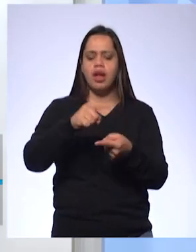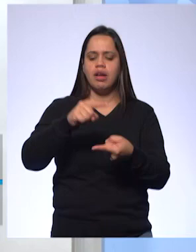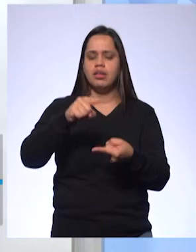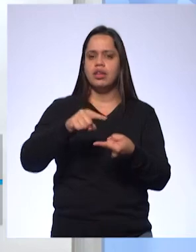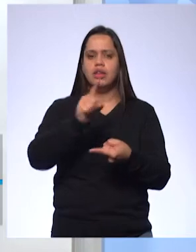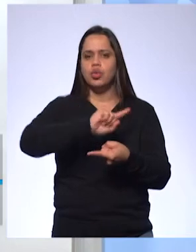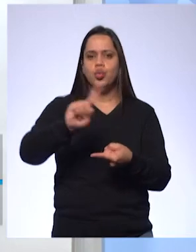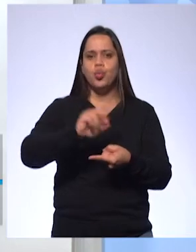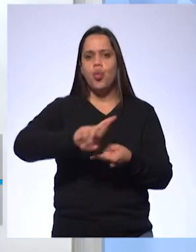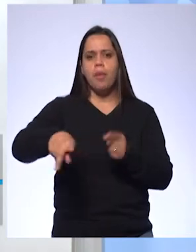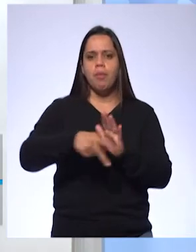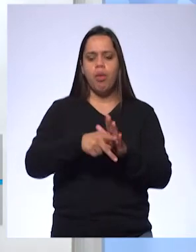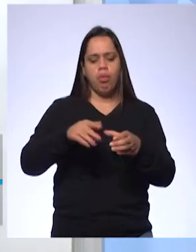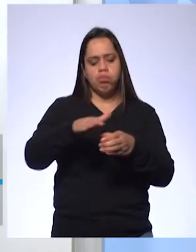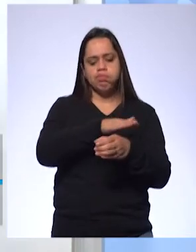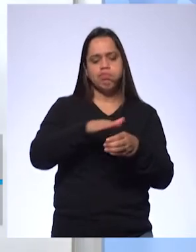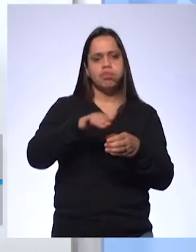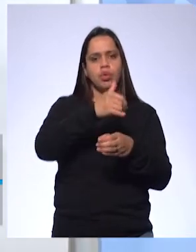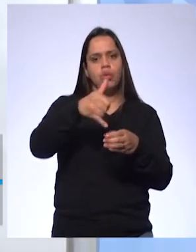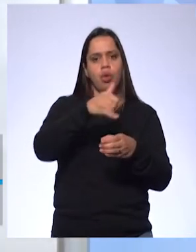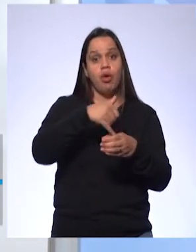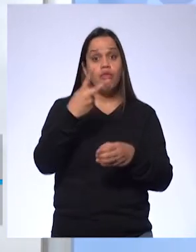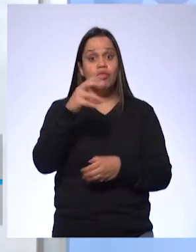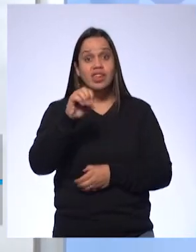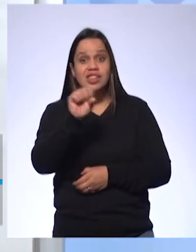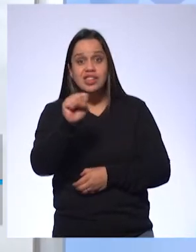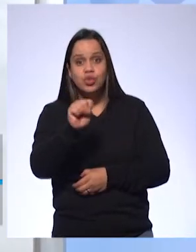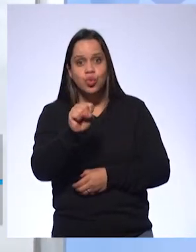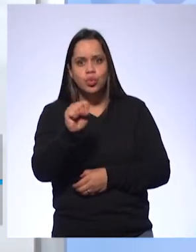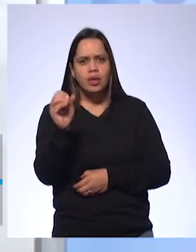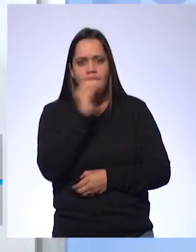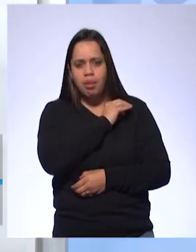Como que você formularia essa hipótese? 20 segundos para você pensar.